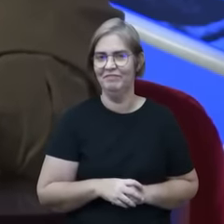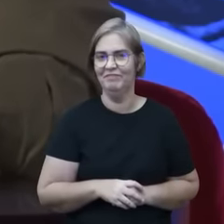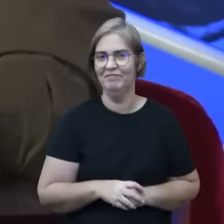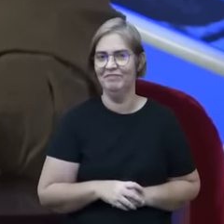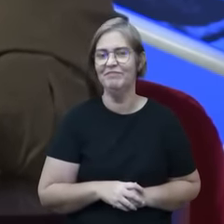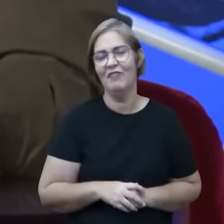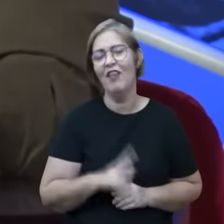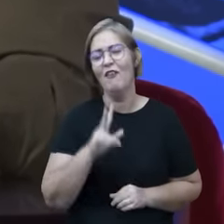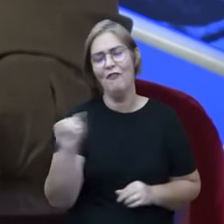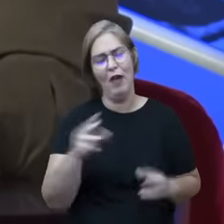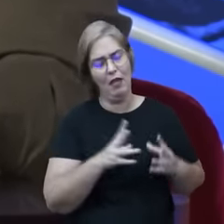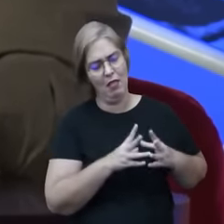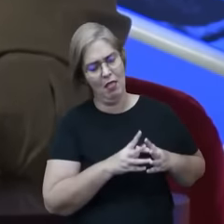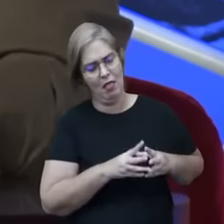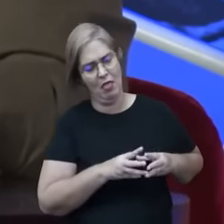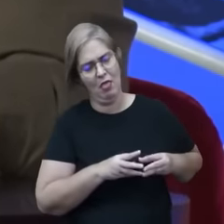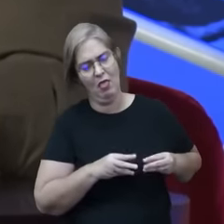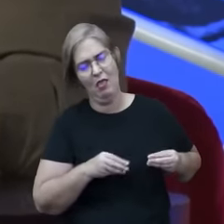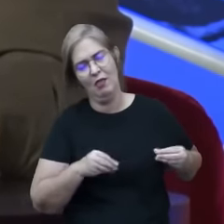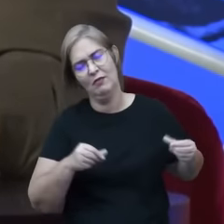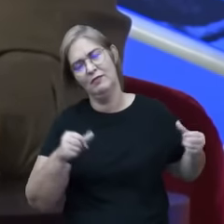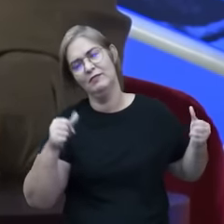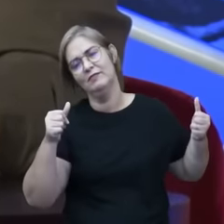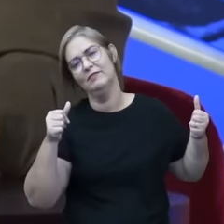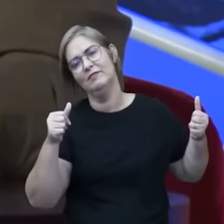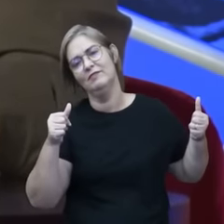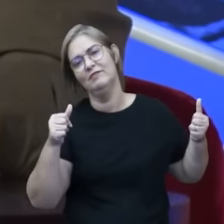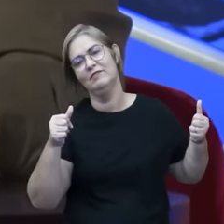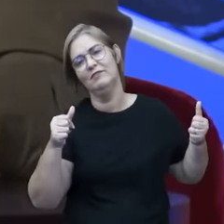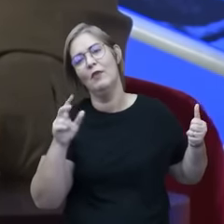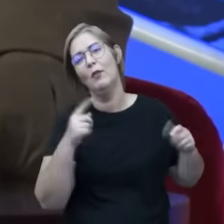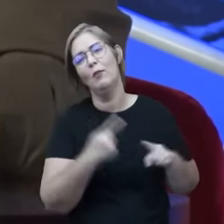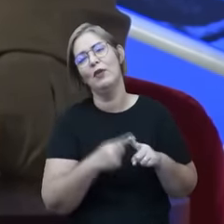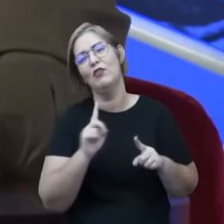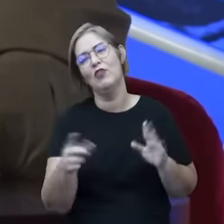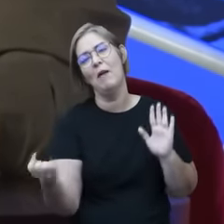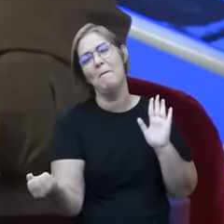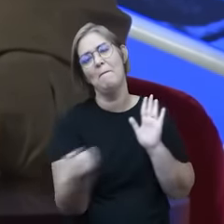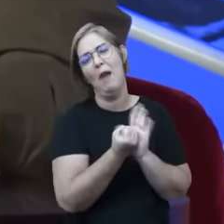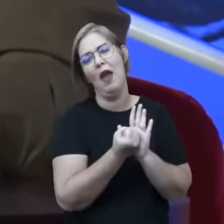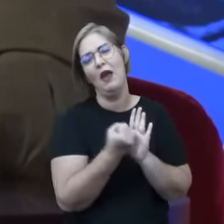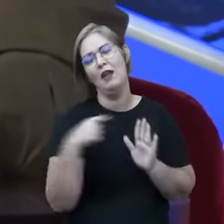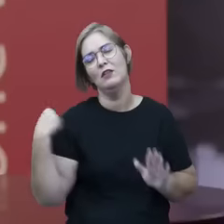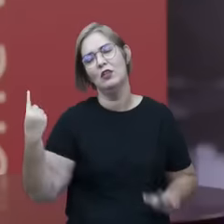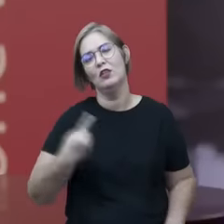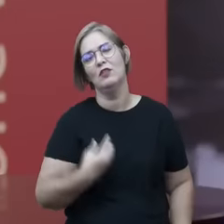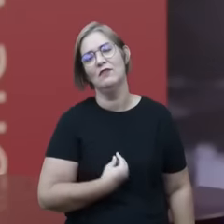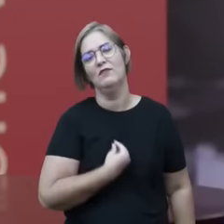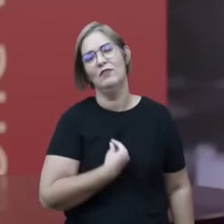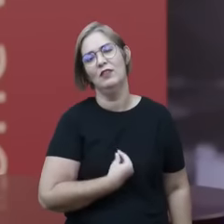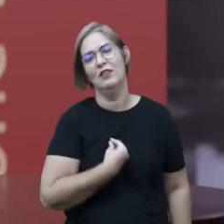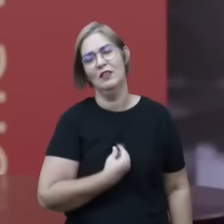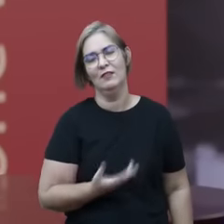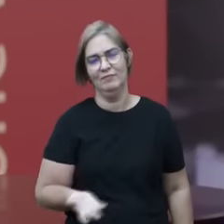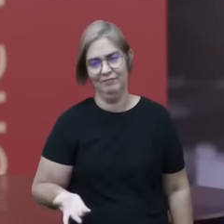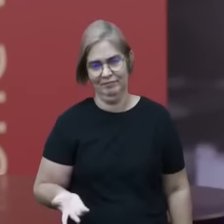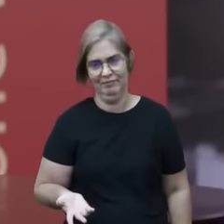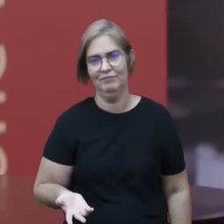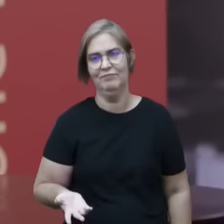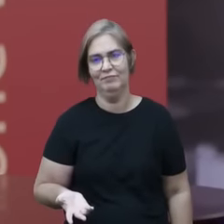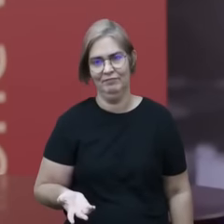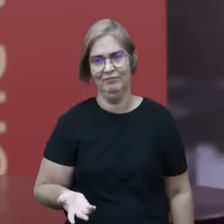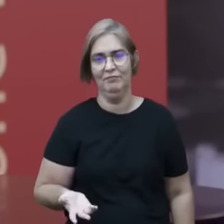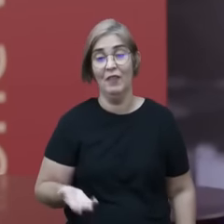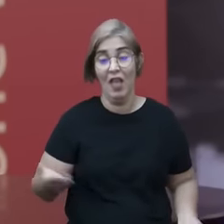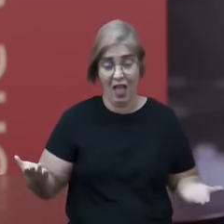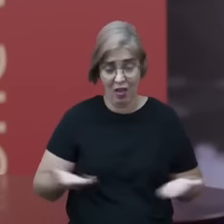no campo do cinismo. Esse cinismo que é marca da nossa moralidade contemporânea. Nós vivemos na época de uma moral cínica,